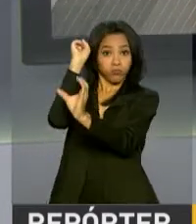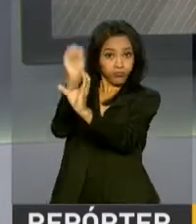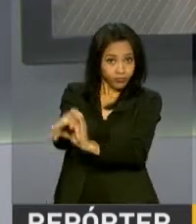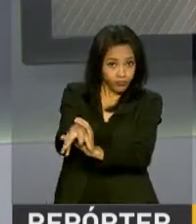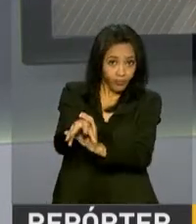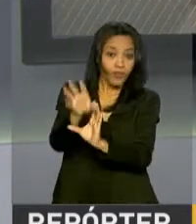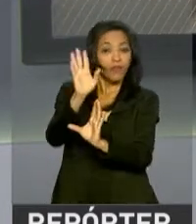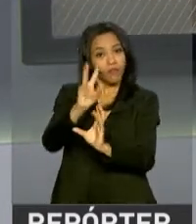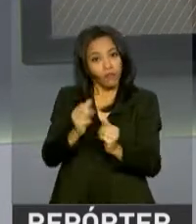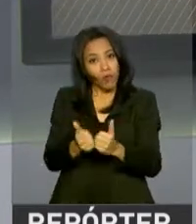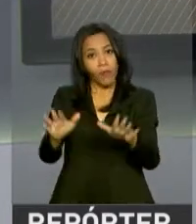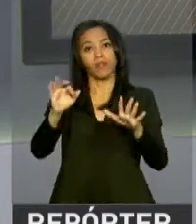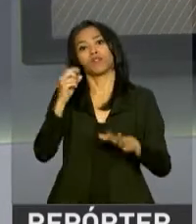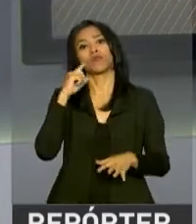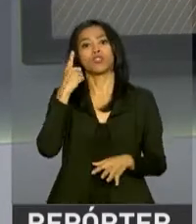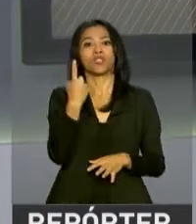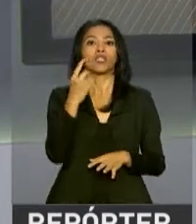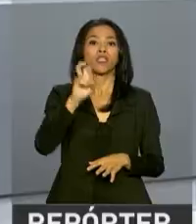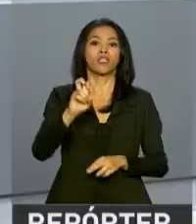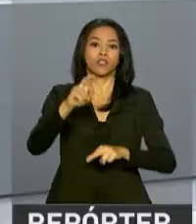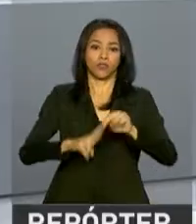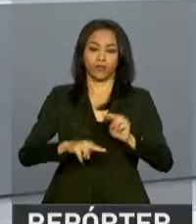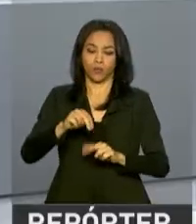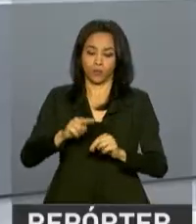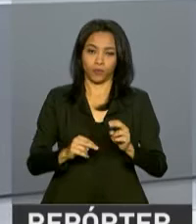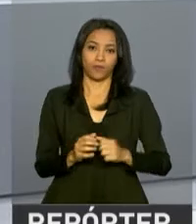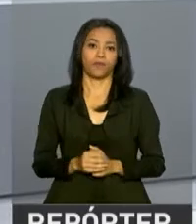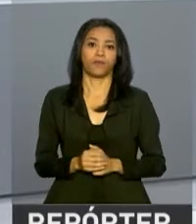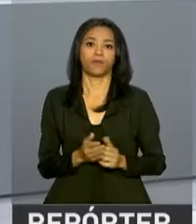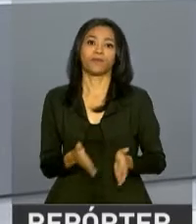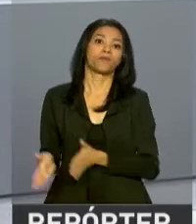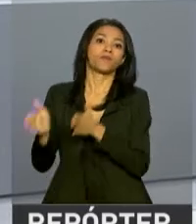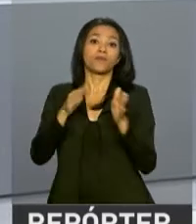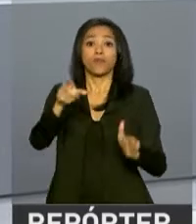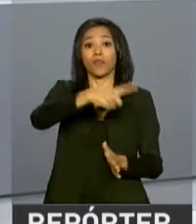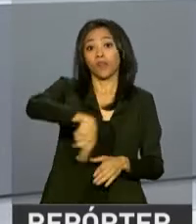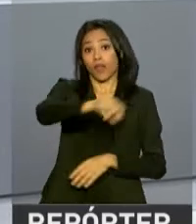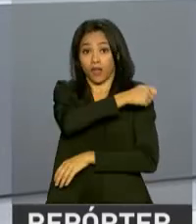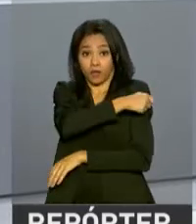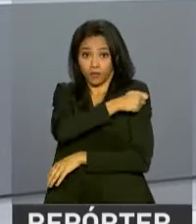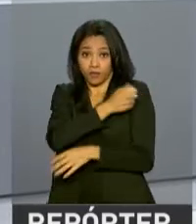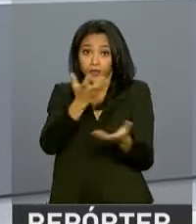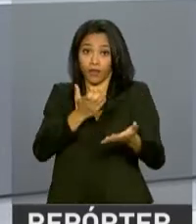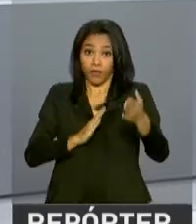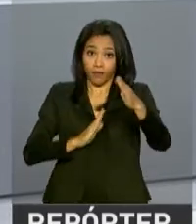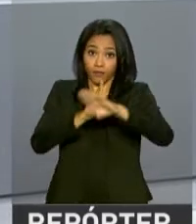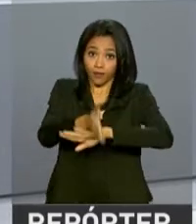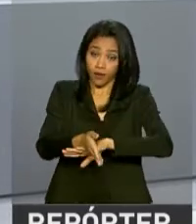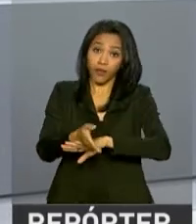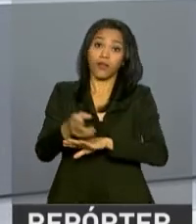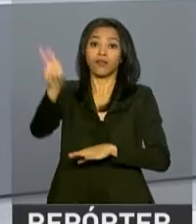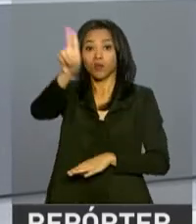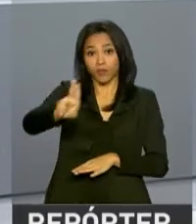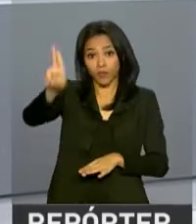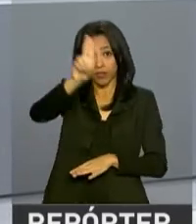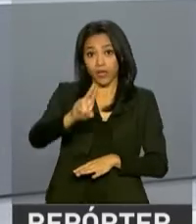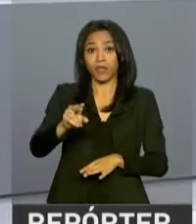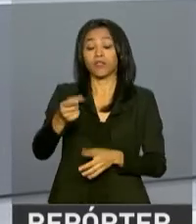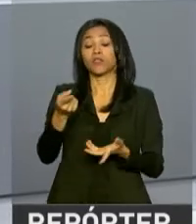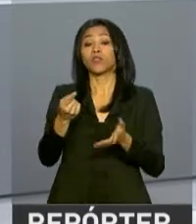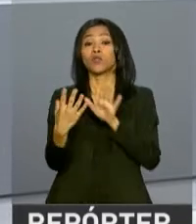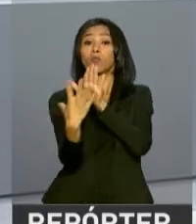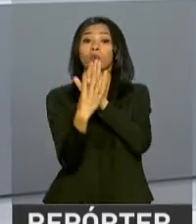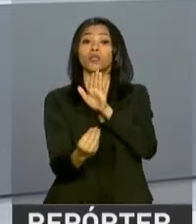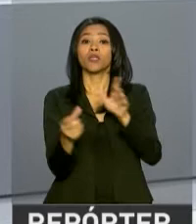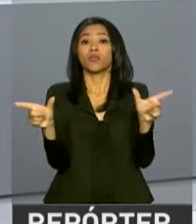instituições será no dia 15 de junho estudantes que querem entrar no ensino superior pelo sistema de seleção unificada o sisu